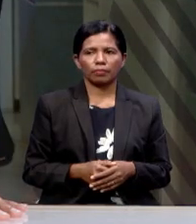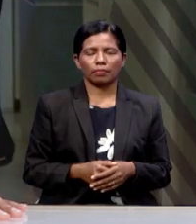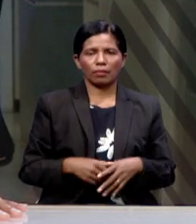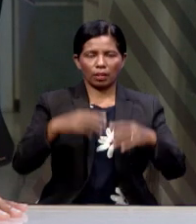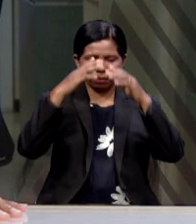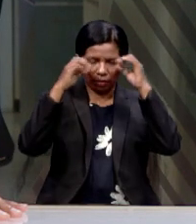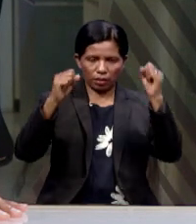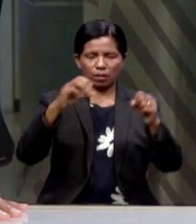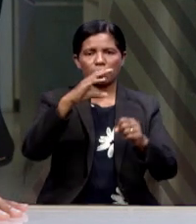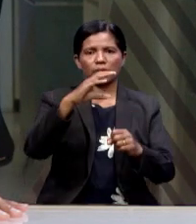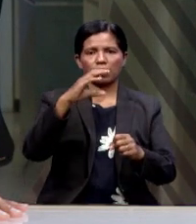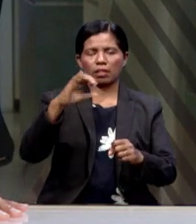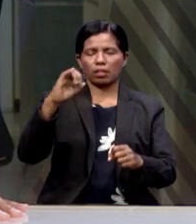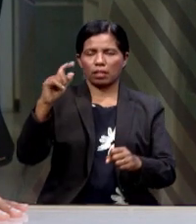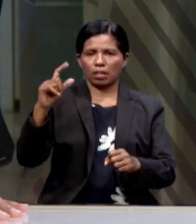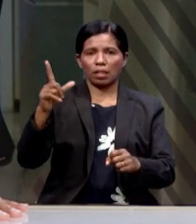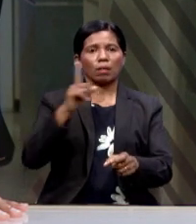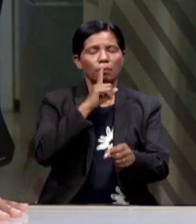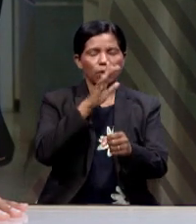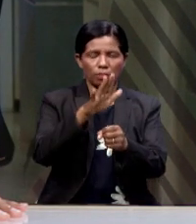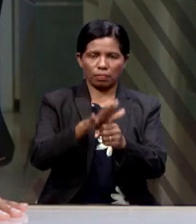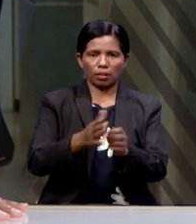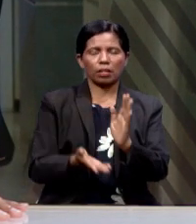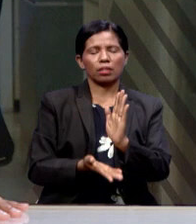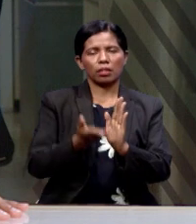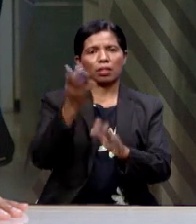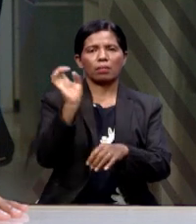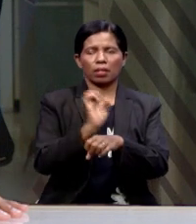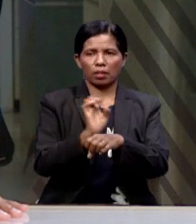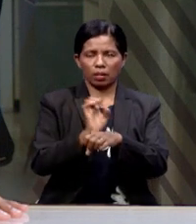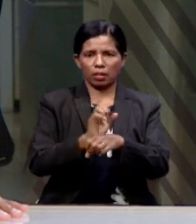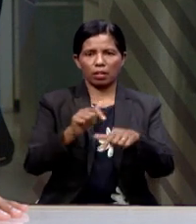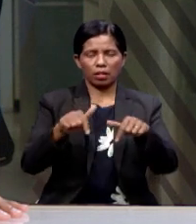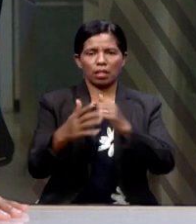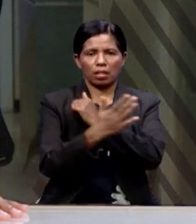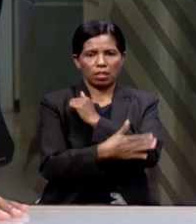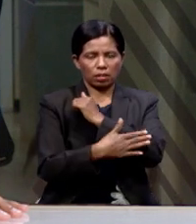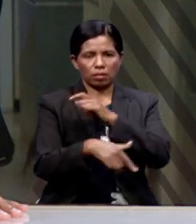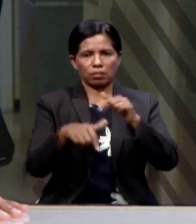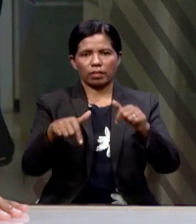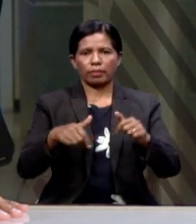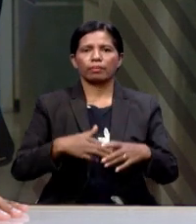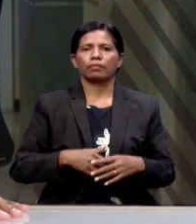Presidente Câmara Comércio e Indústria Timor-Leste promete se essa produção na economia e a relaram.